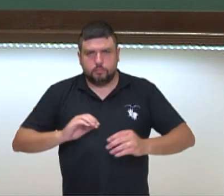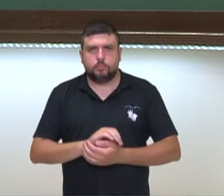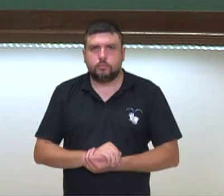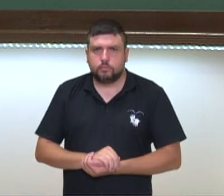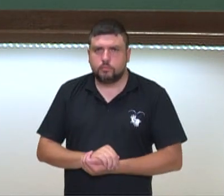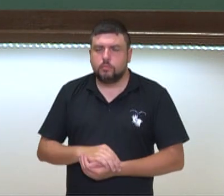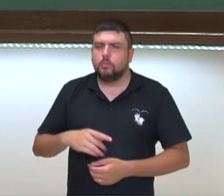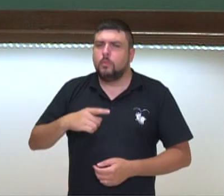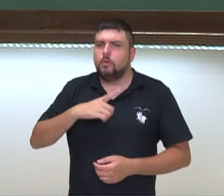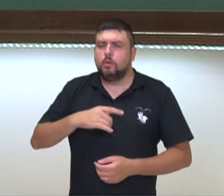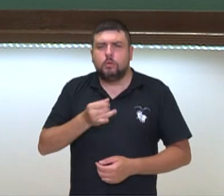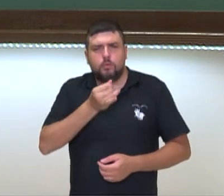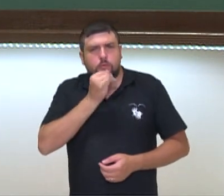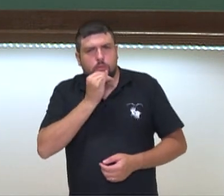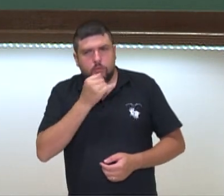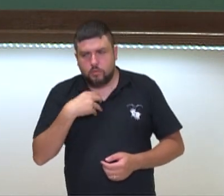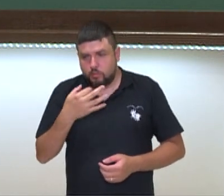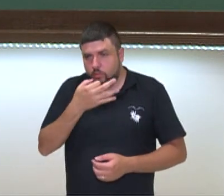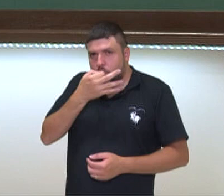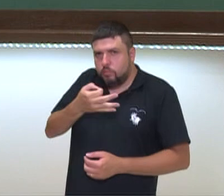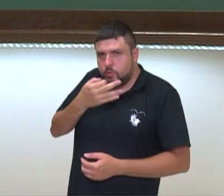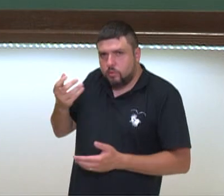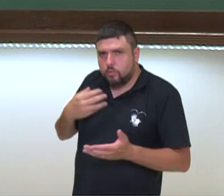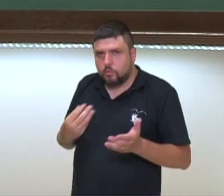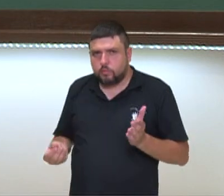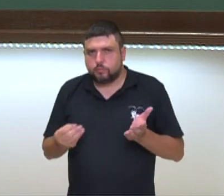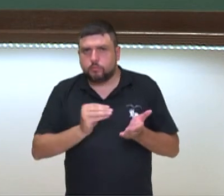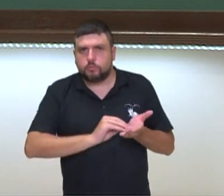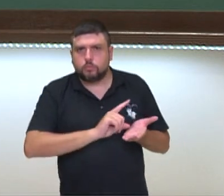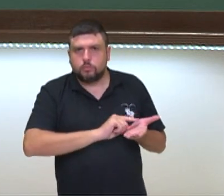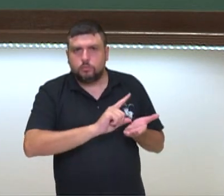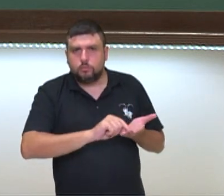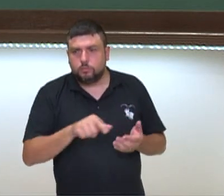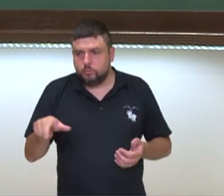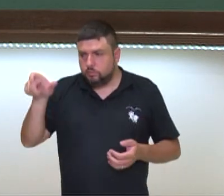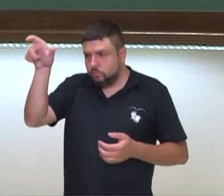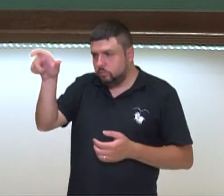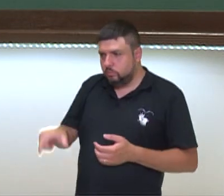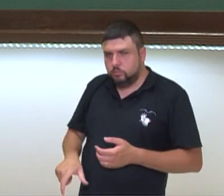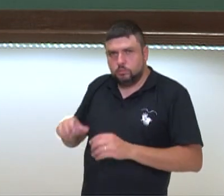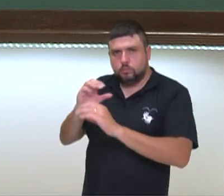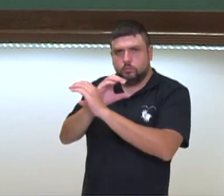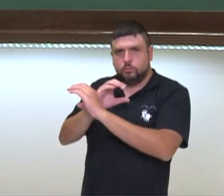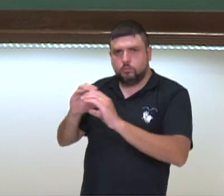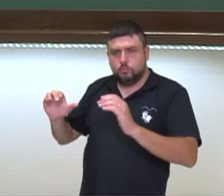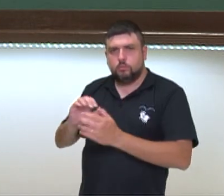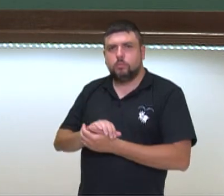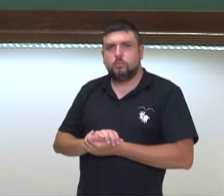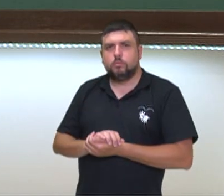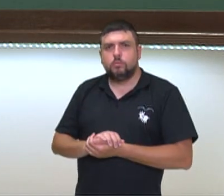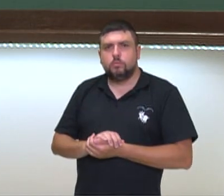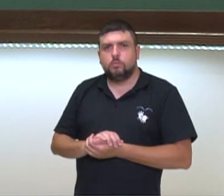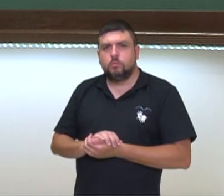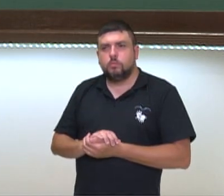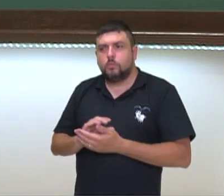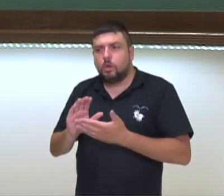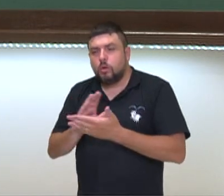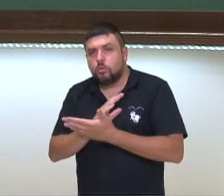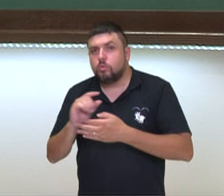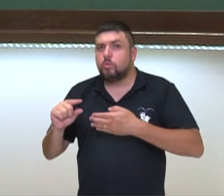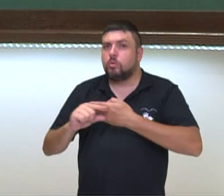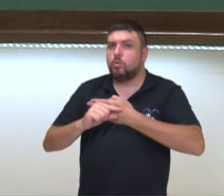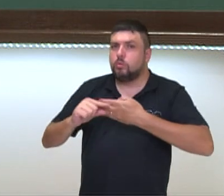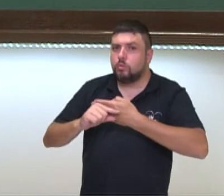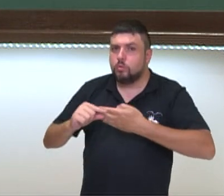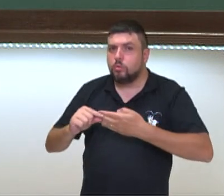lá, às vezes, uma opinião para colocar no argumento de alguém que tenha essa credibilidade. De algum autor, algum